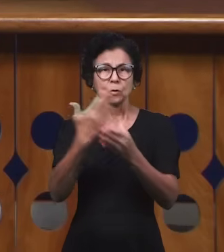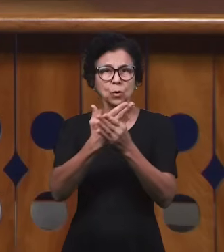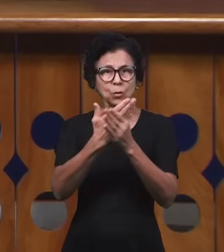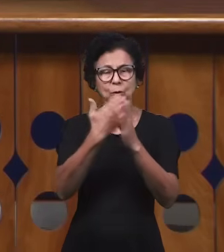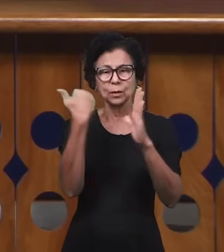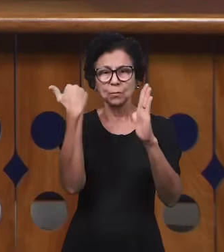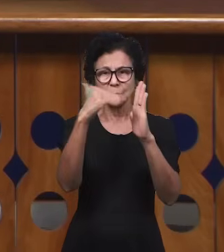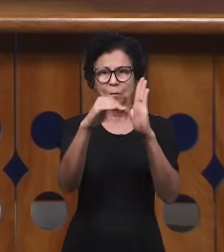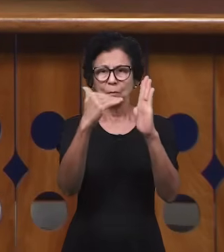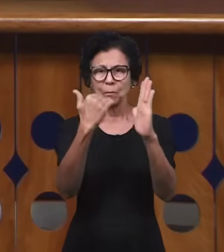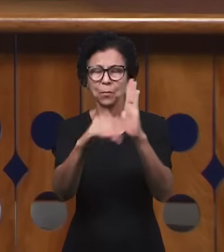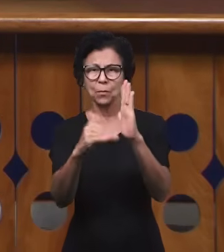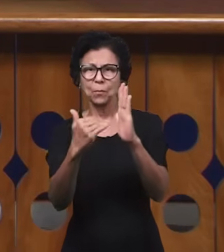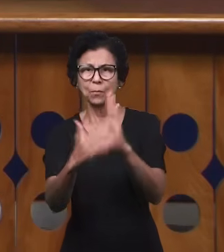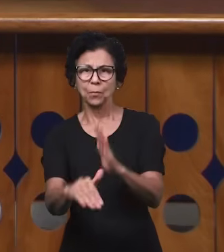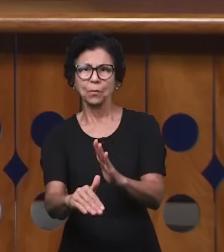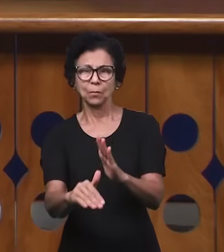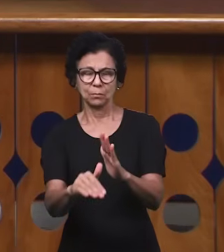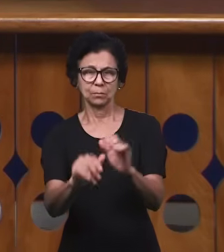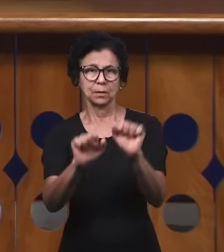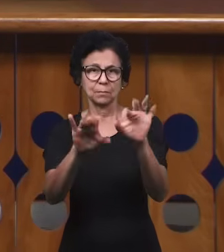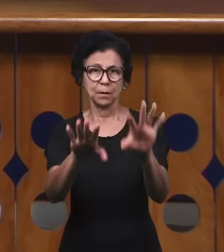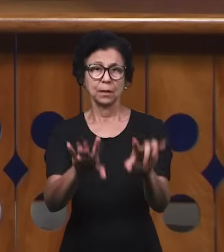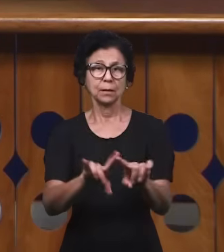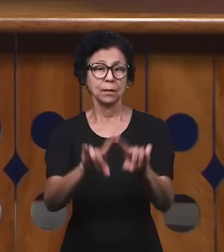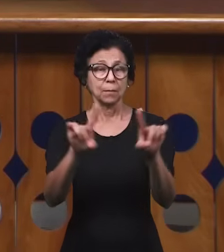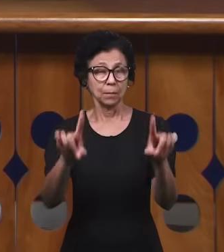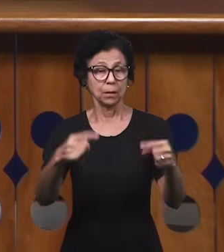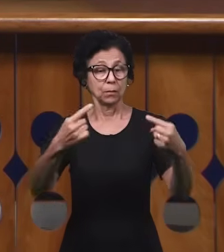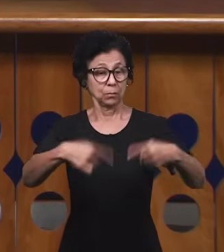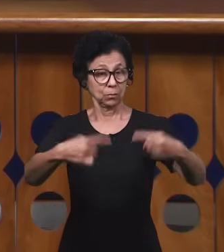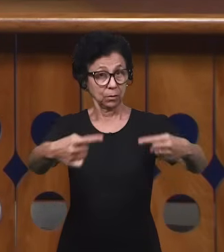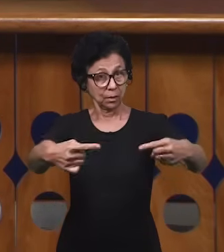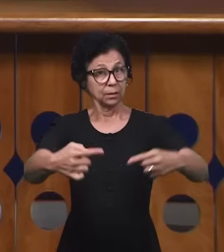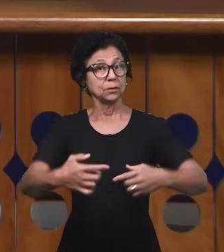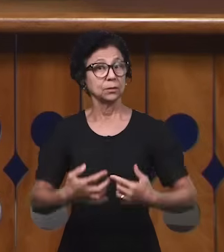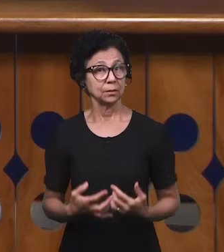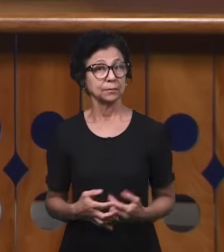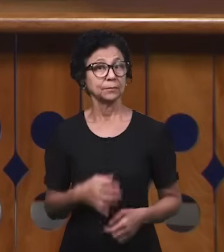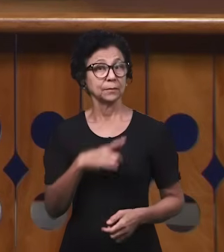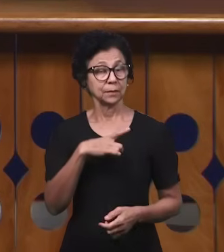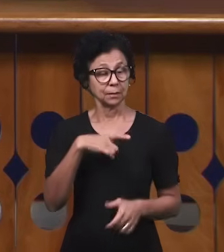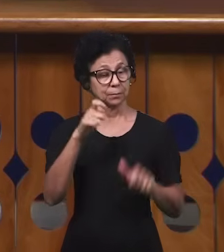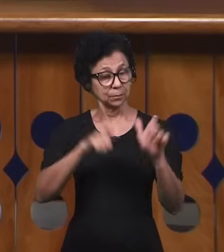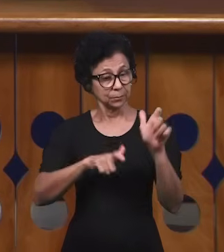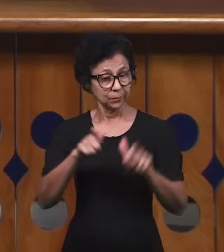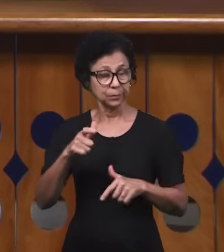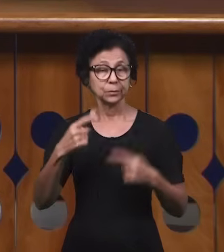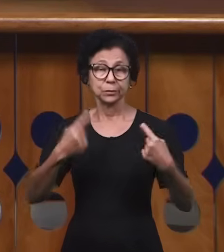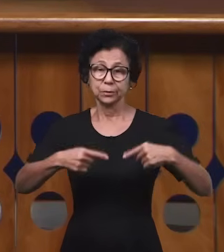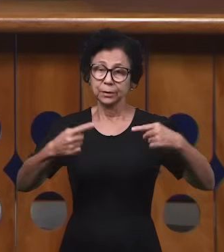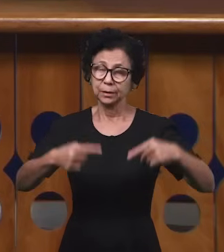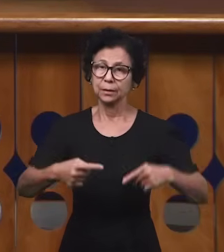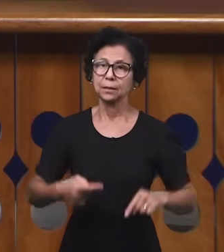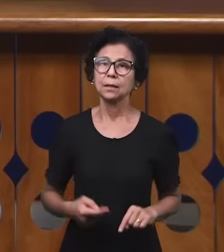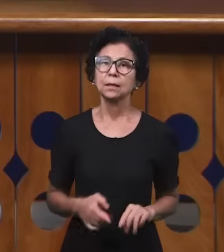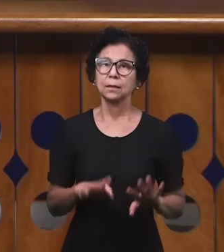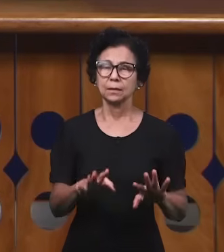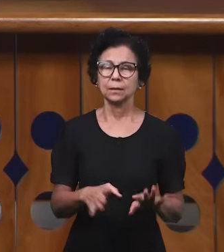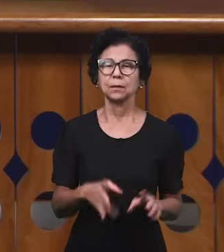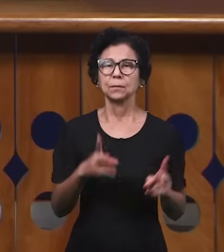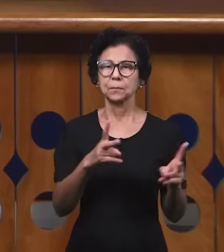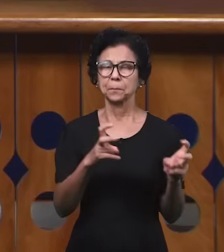outros lugares. Então, nós temos que entender isso, né? E a igreja nos ensina isso. Você quer ver uma